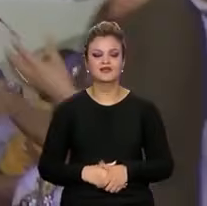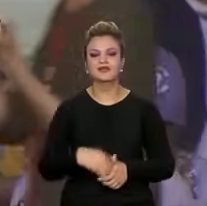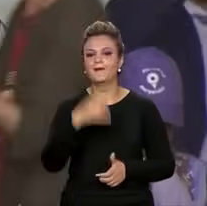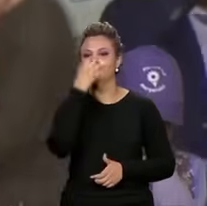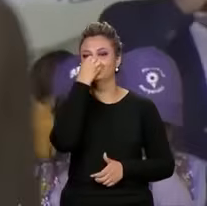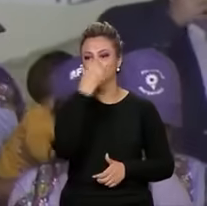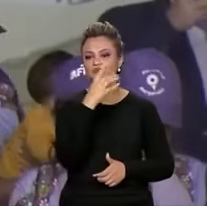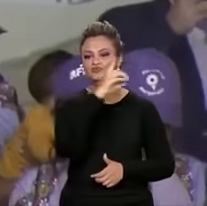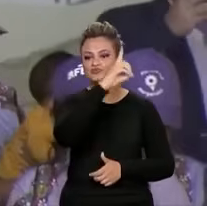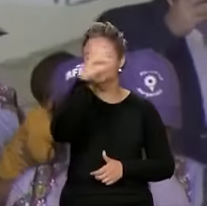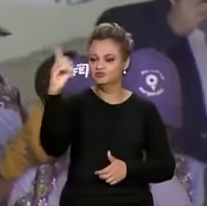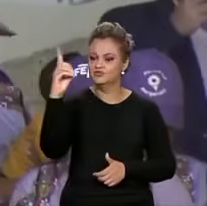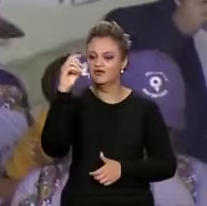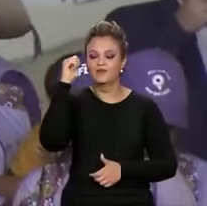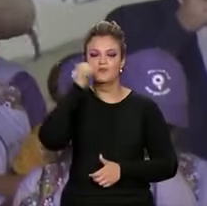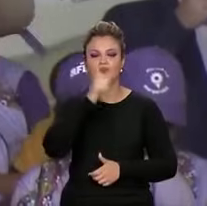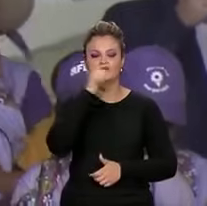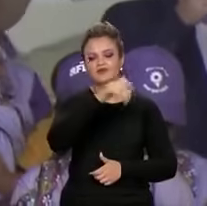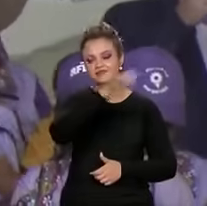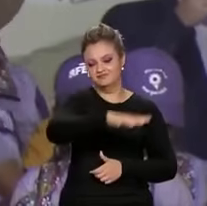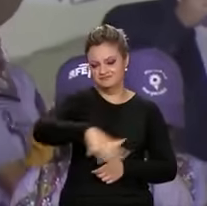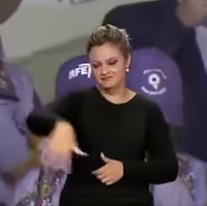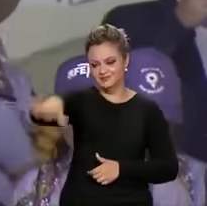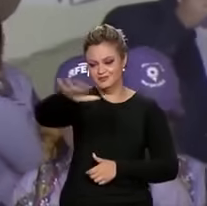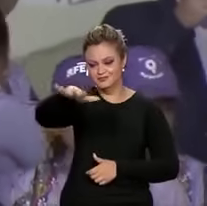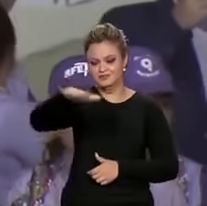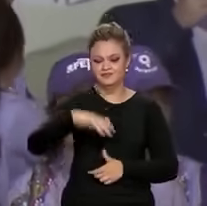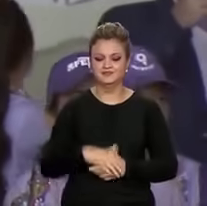um bom dia as Margaridas